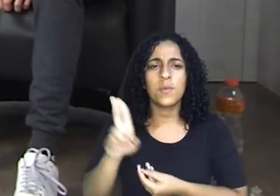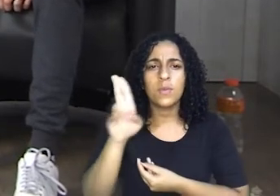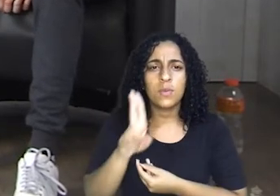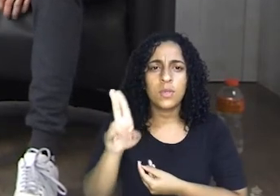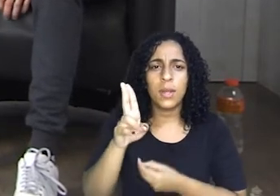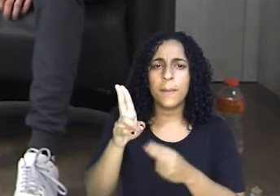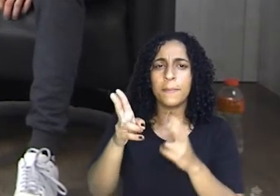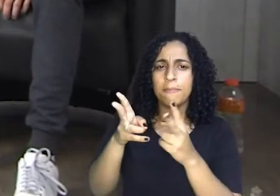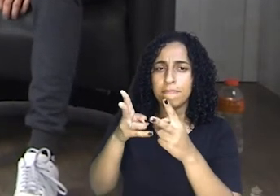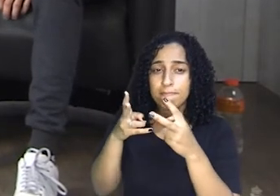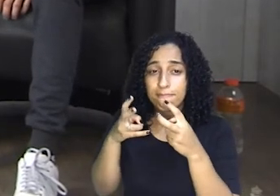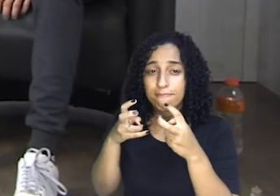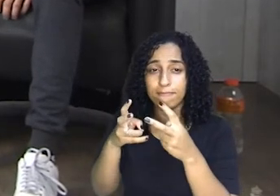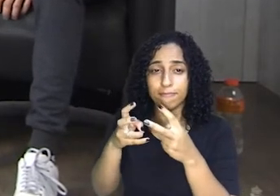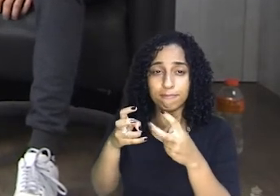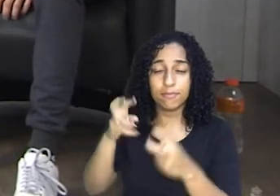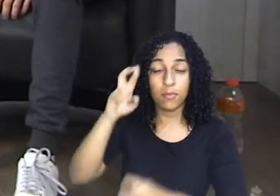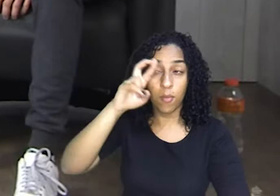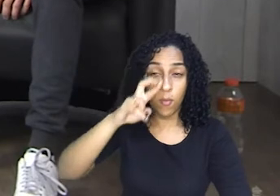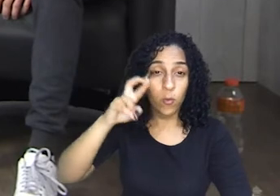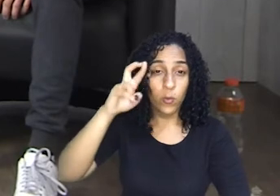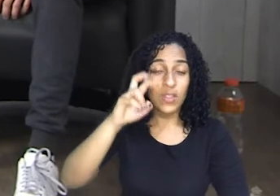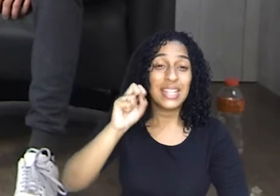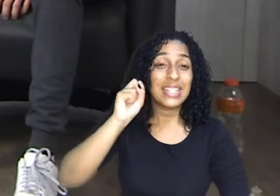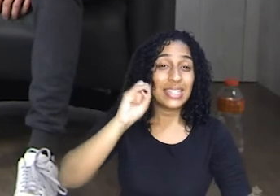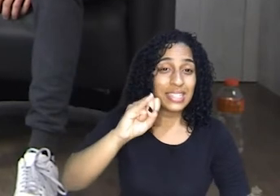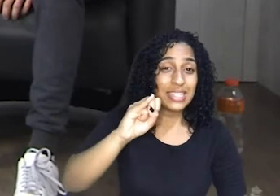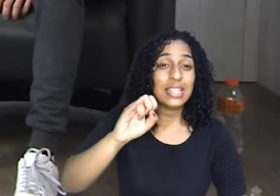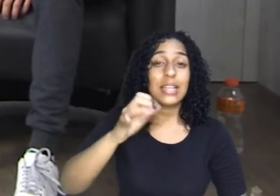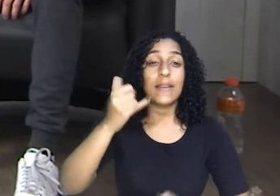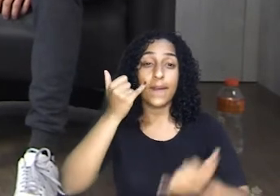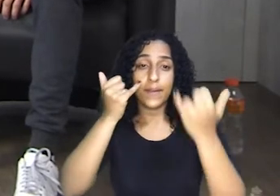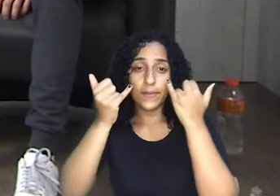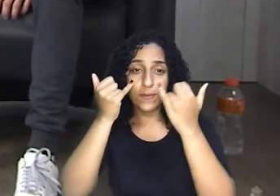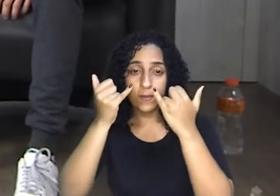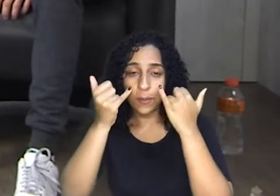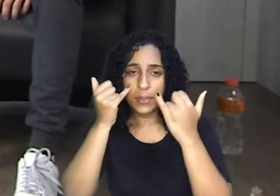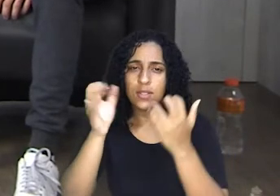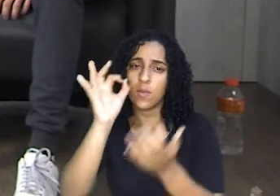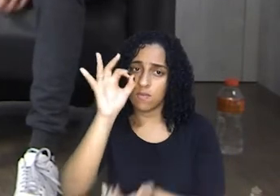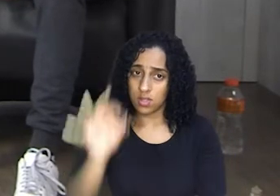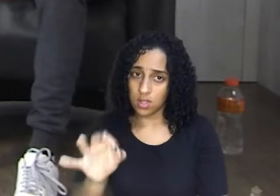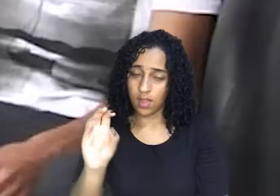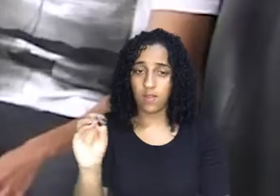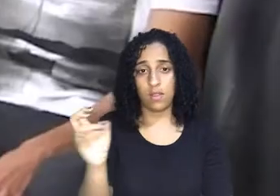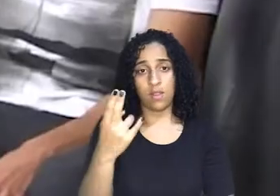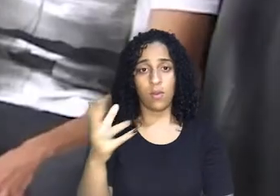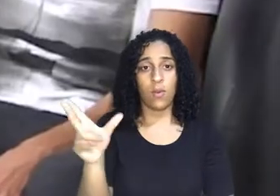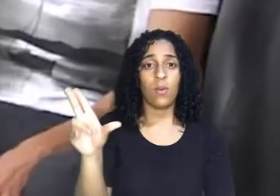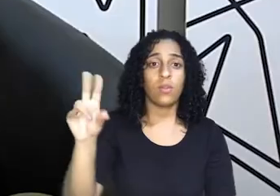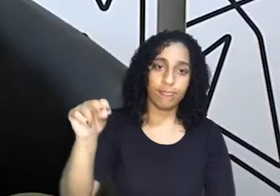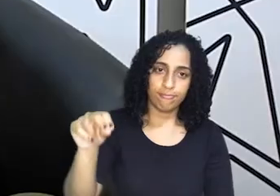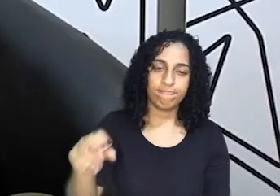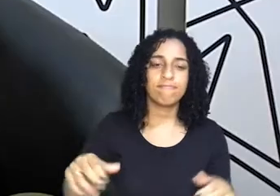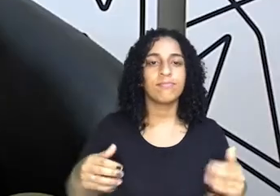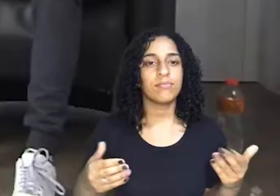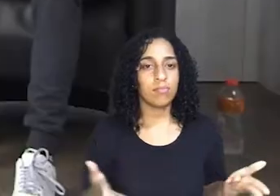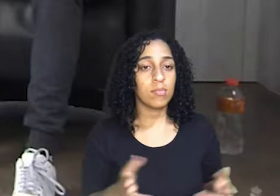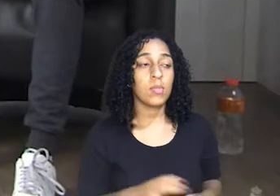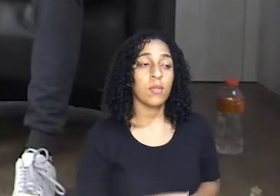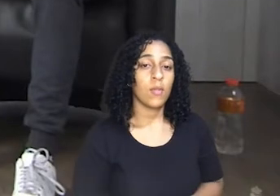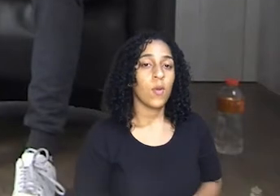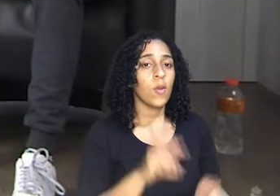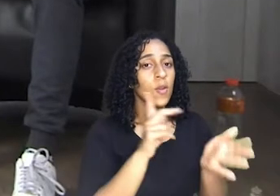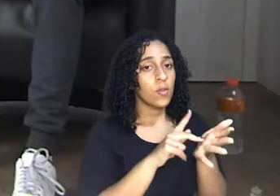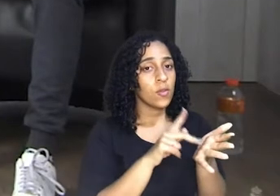para verificar se aquela denúncia é realmente né adequada ou não é isso